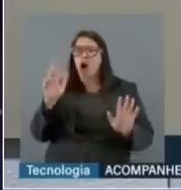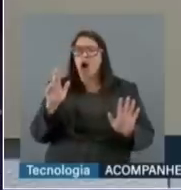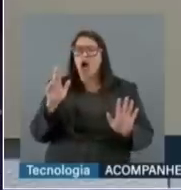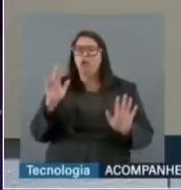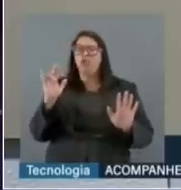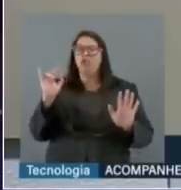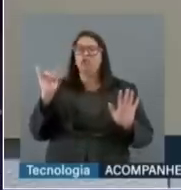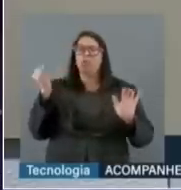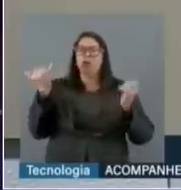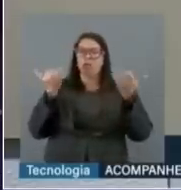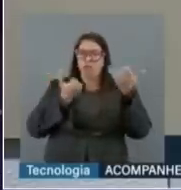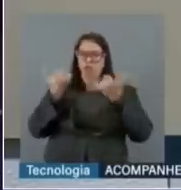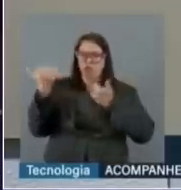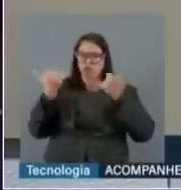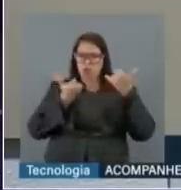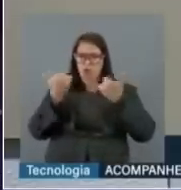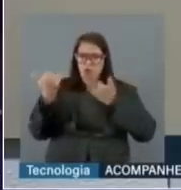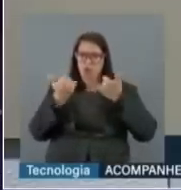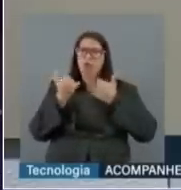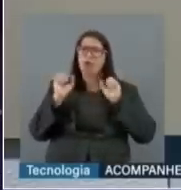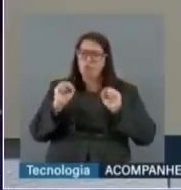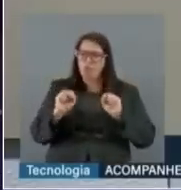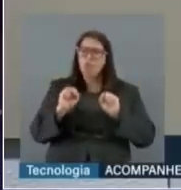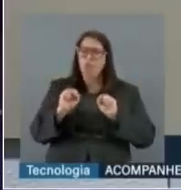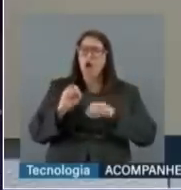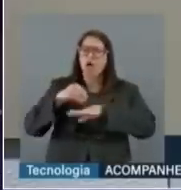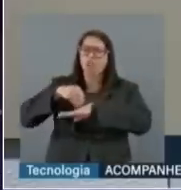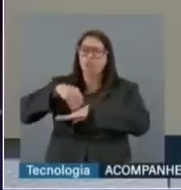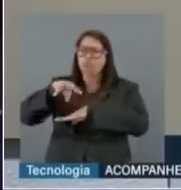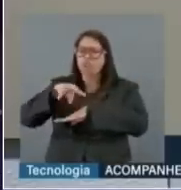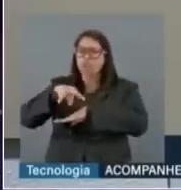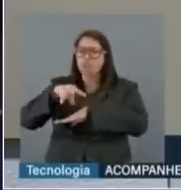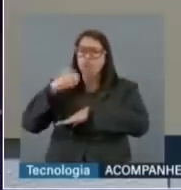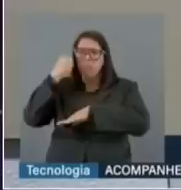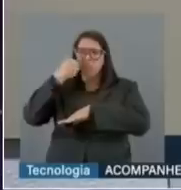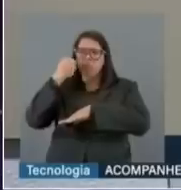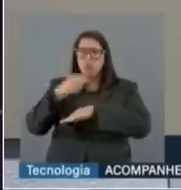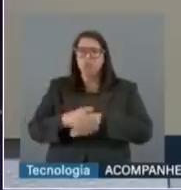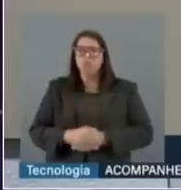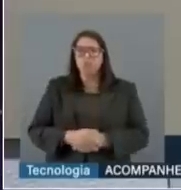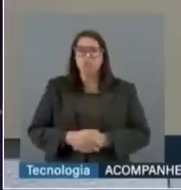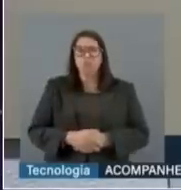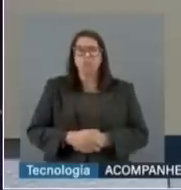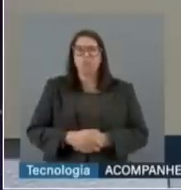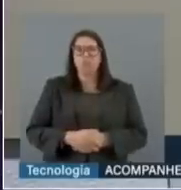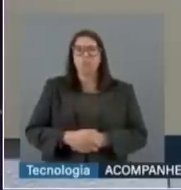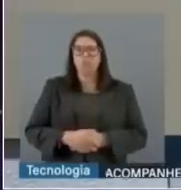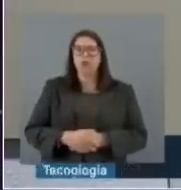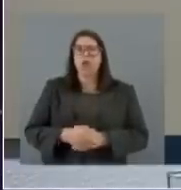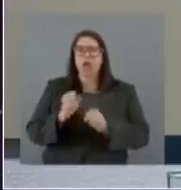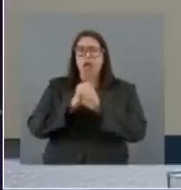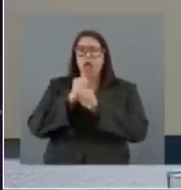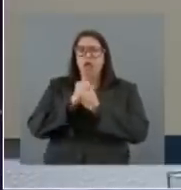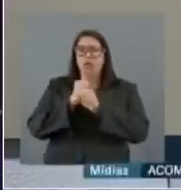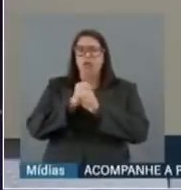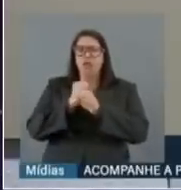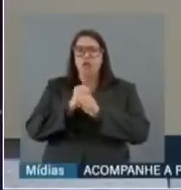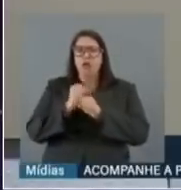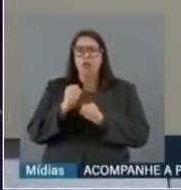possa eu posso trazer a vossa excelência neste ano